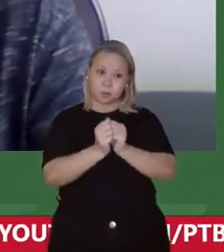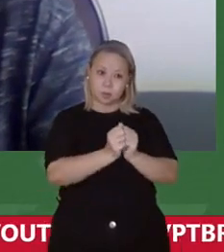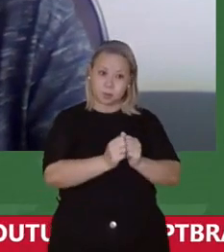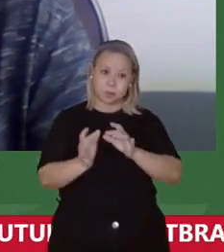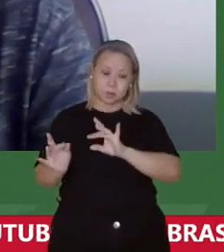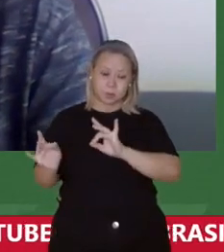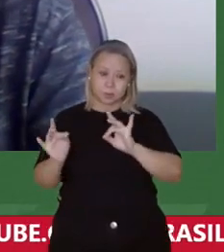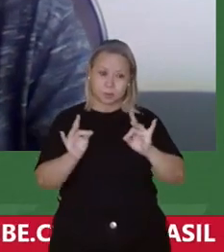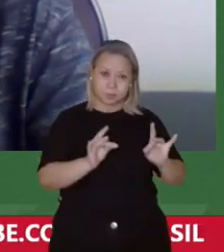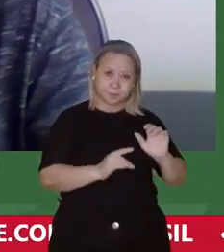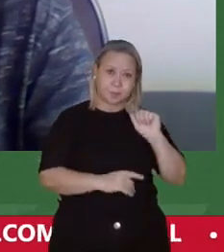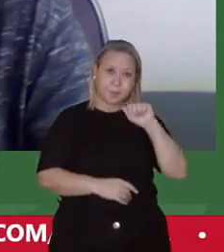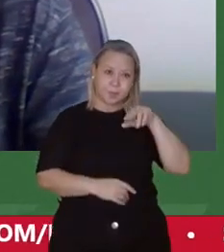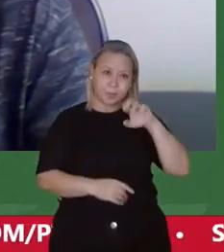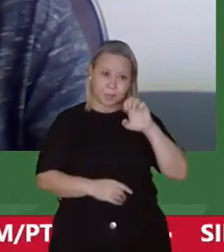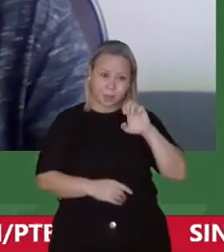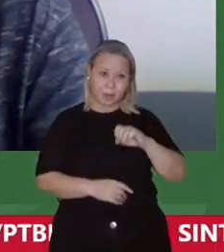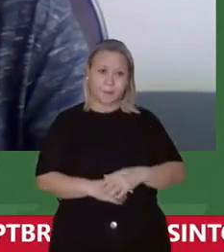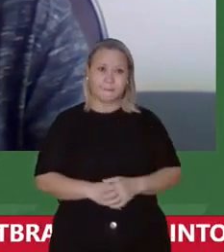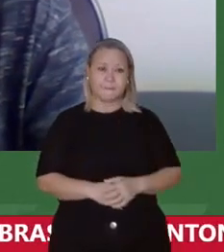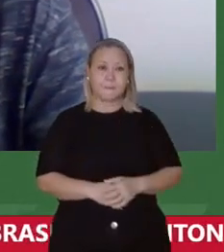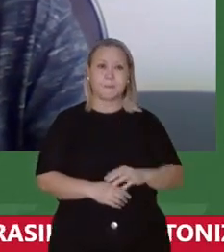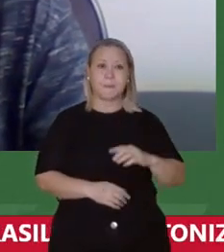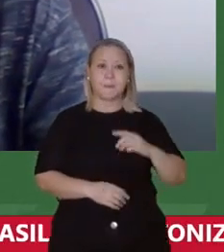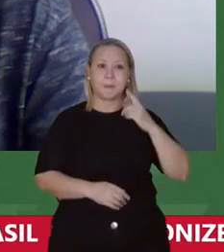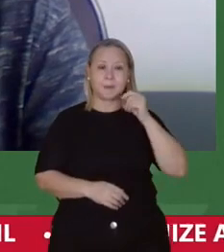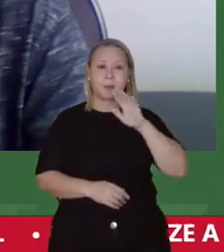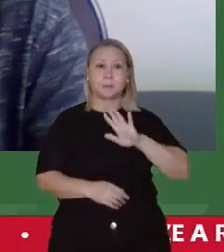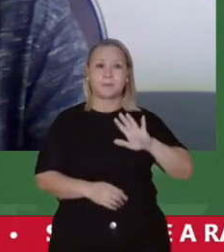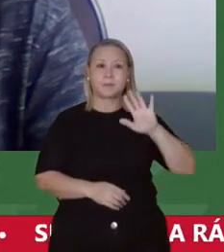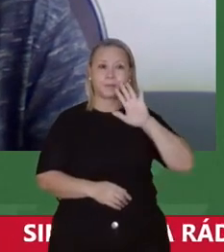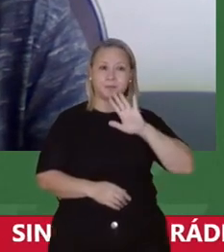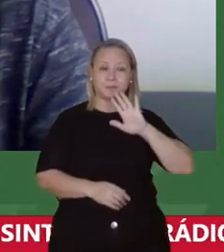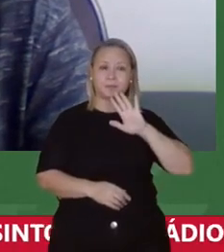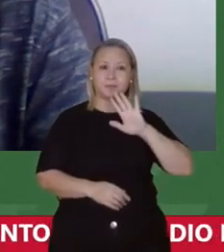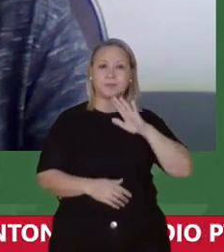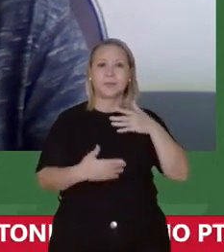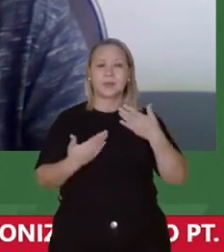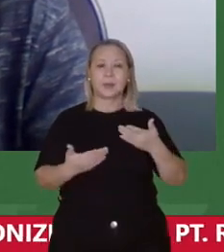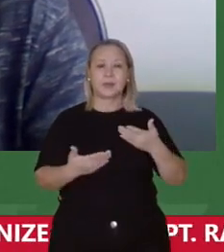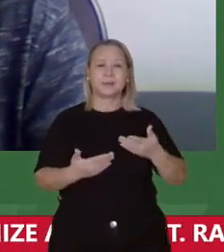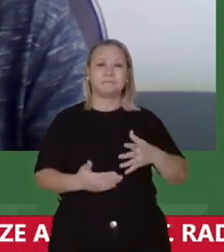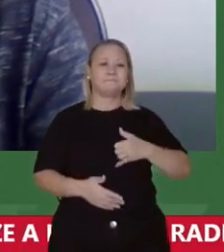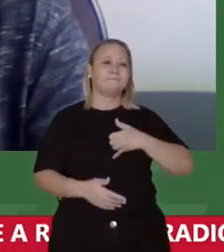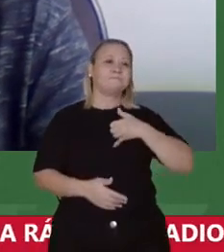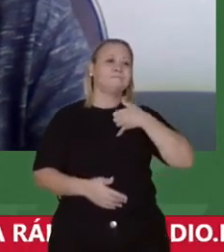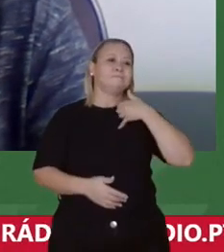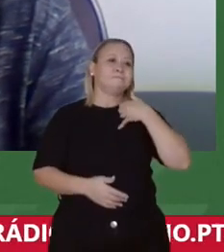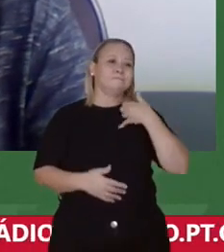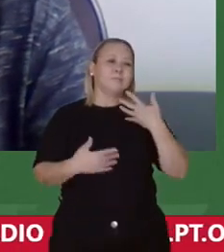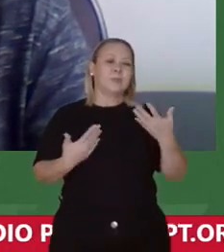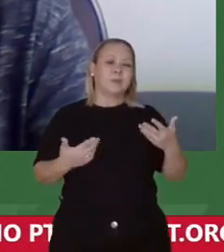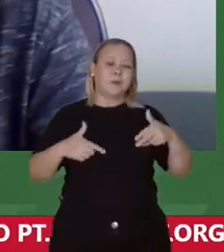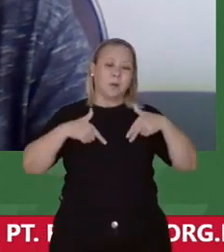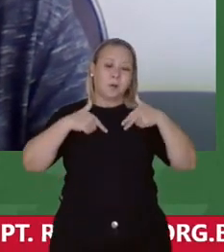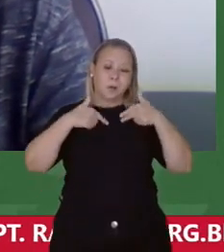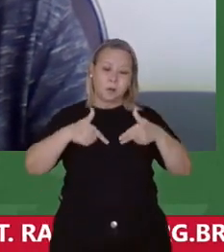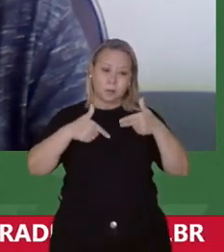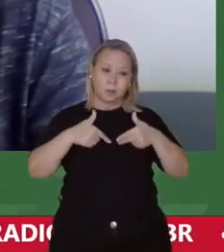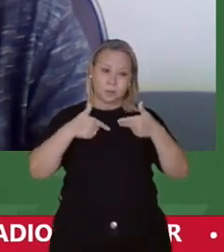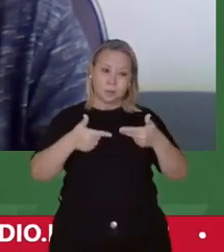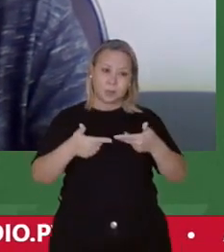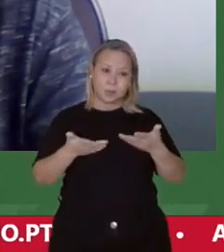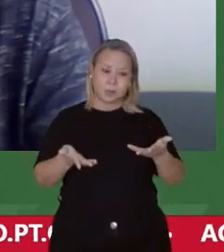Anne Moura, nossa secretária nacional de mulheres, que eu tenho o maior orgulho de militar com